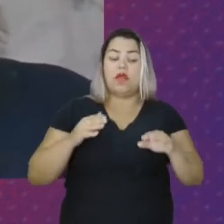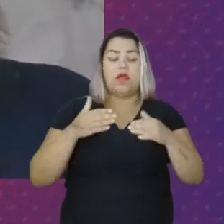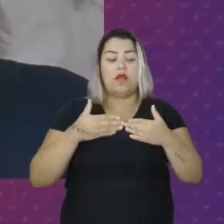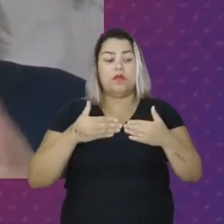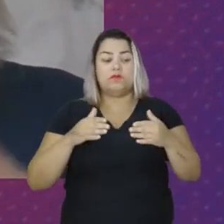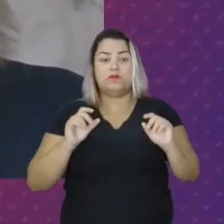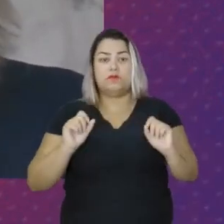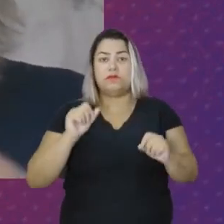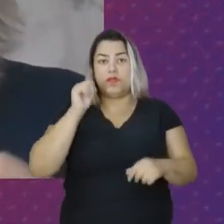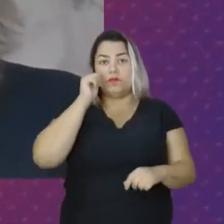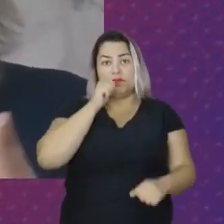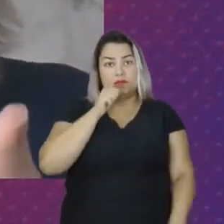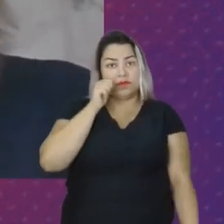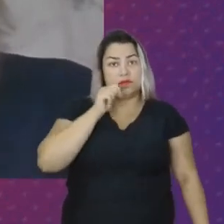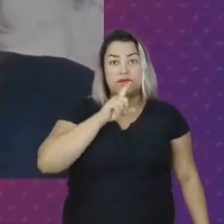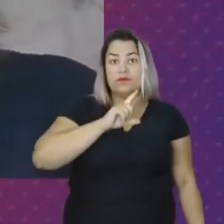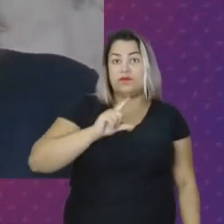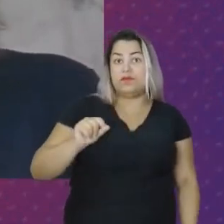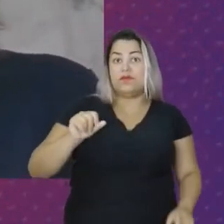porta para a mulher sair,